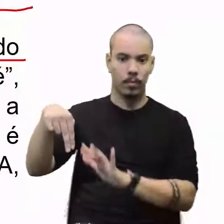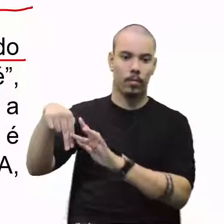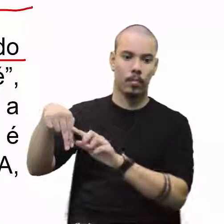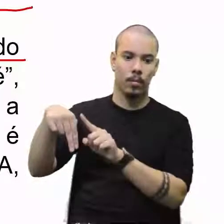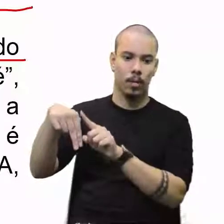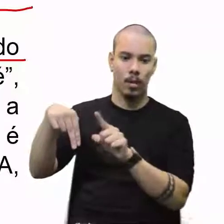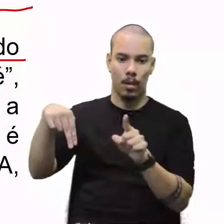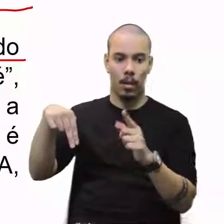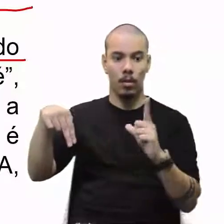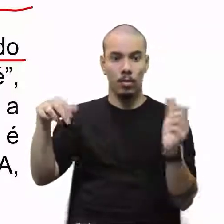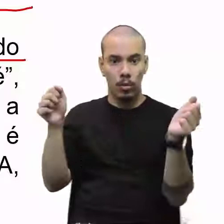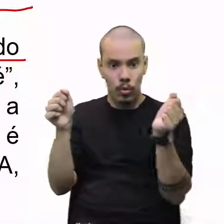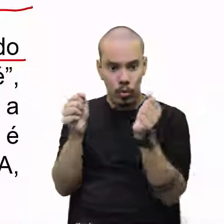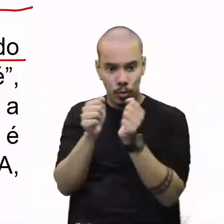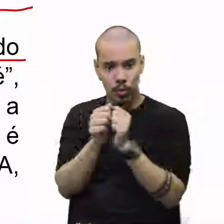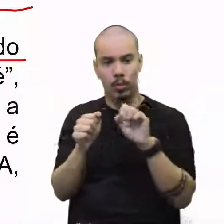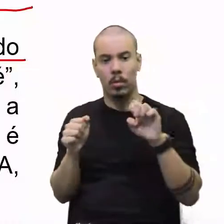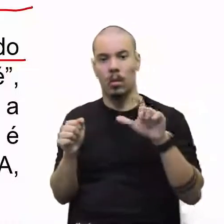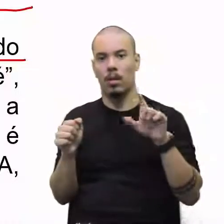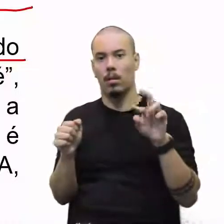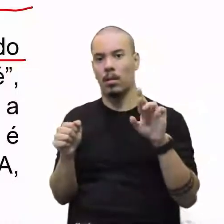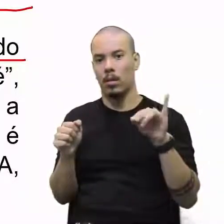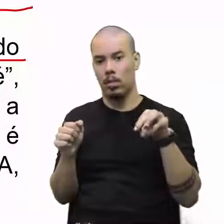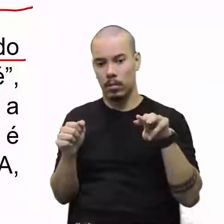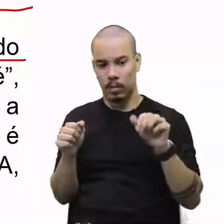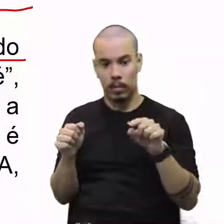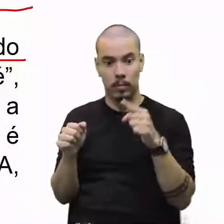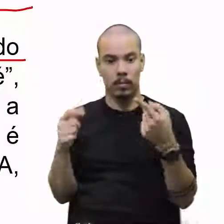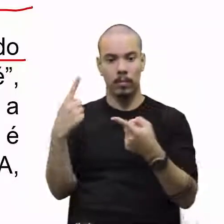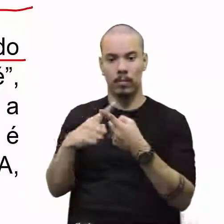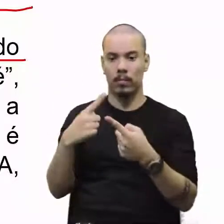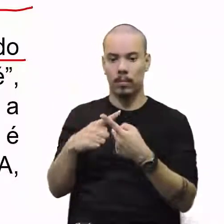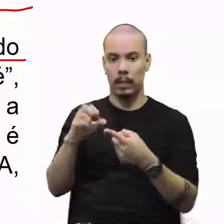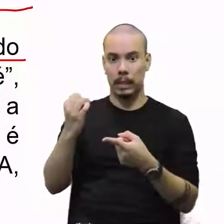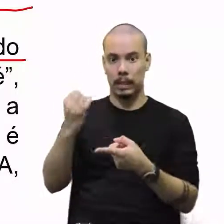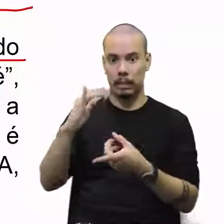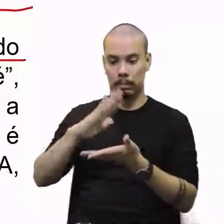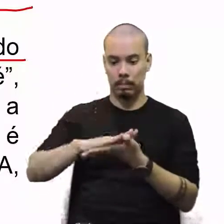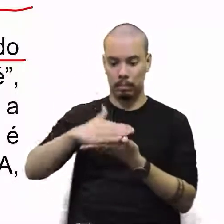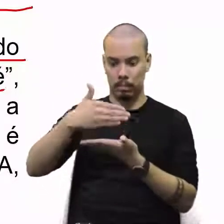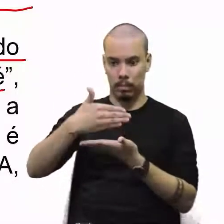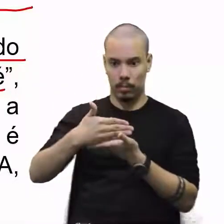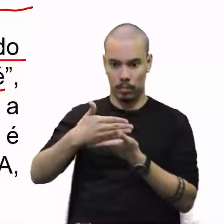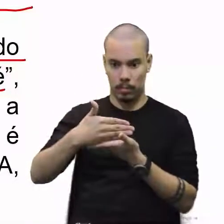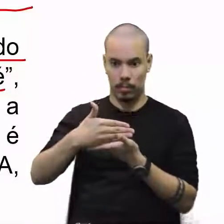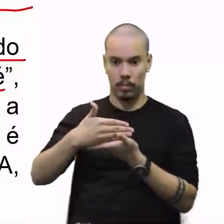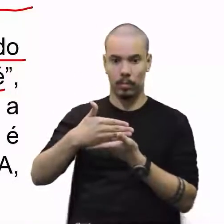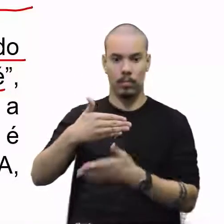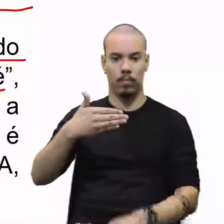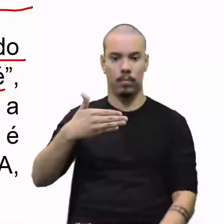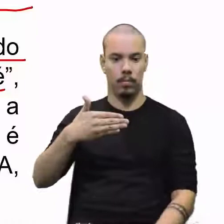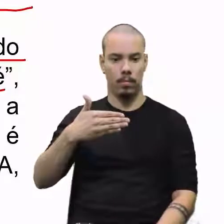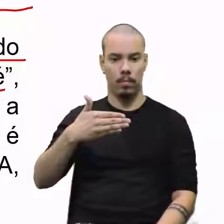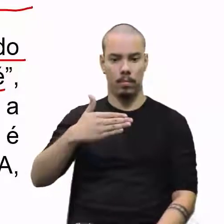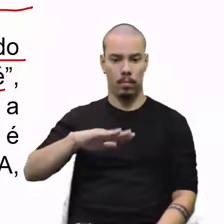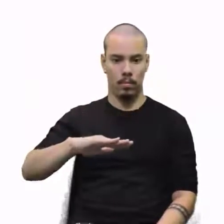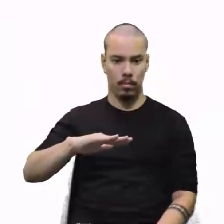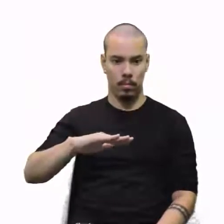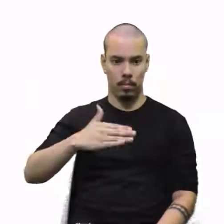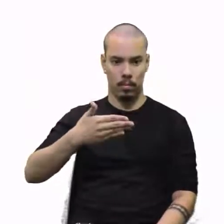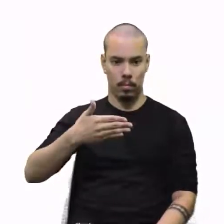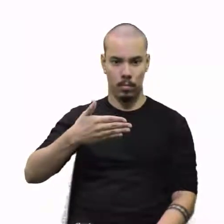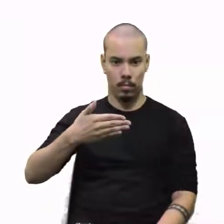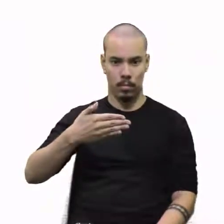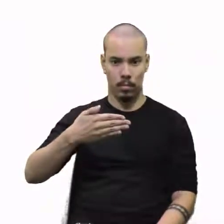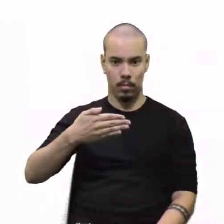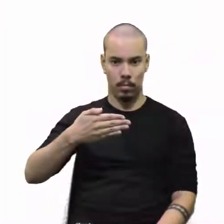voltado para o eletroímã. Quando a plaqueta está em pé, como no momento em que está armada? Deixa eu voltar aqui.